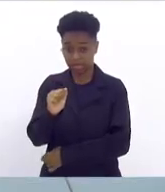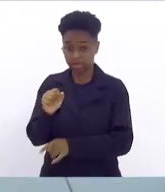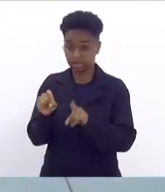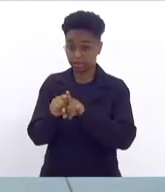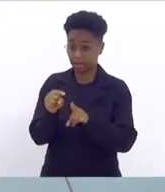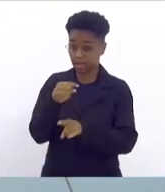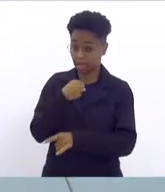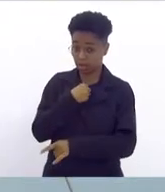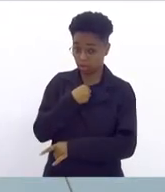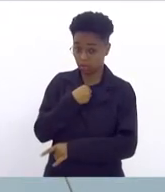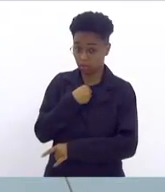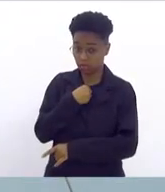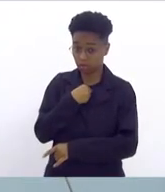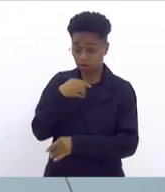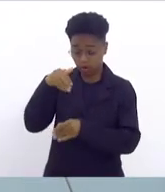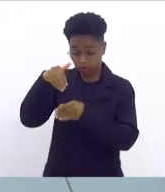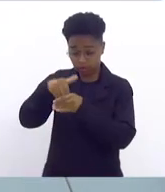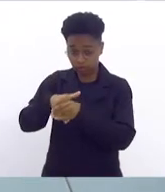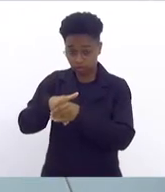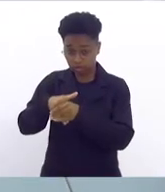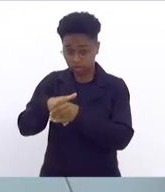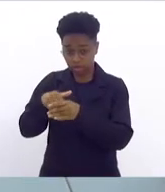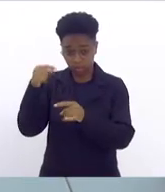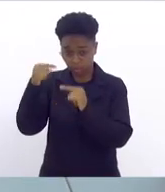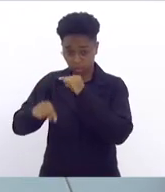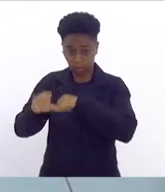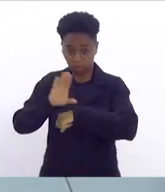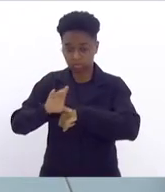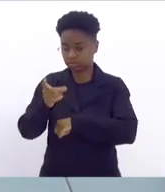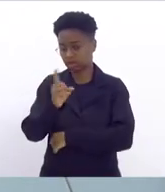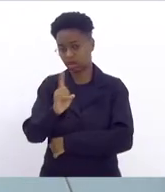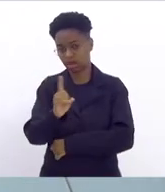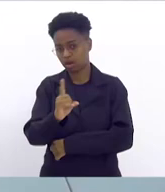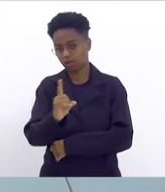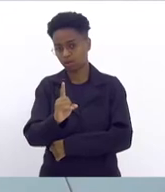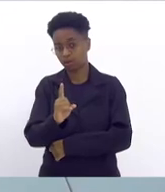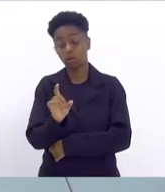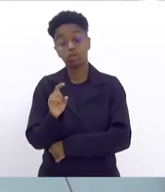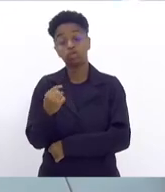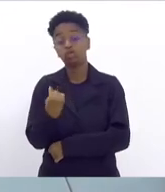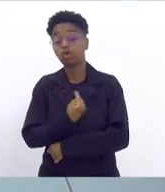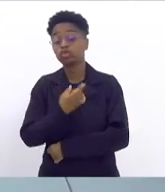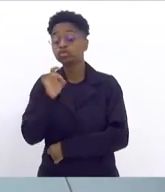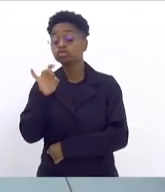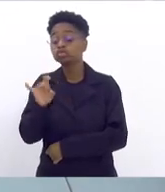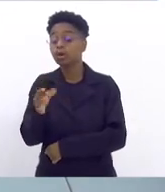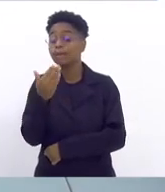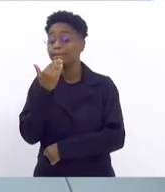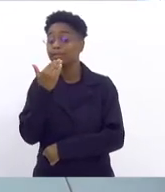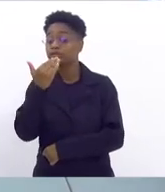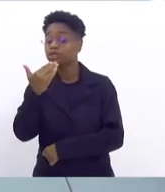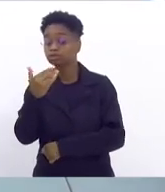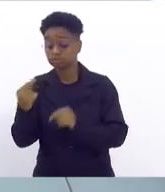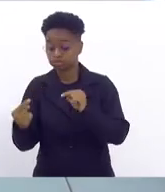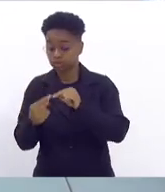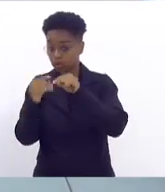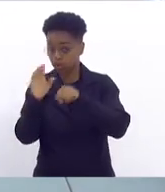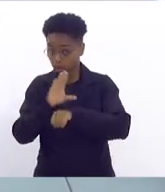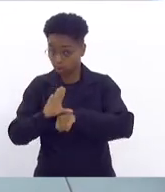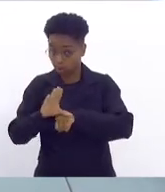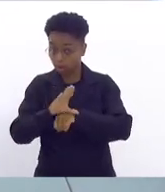eu, votamos pela inconstitucionalidade. A gente está solicitando pela constitucionalidade